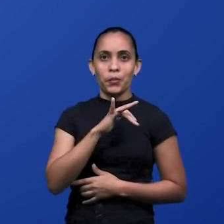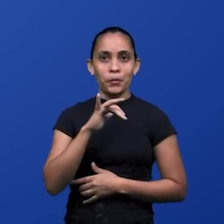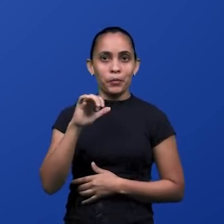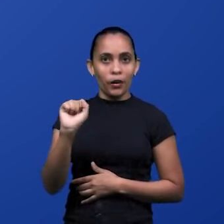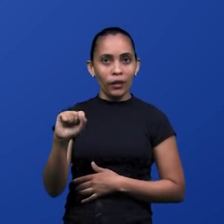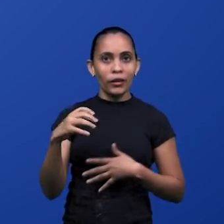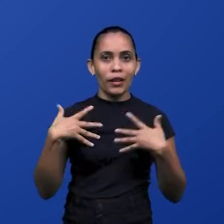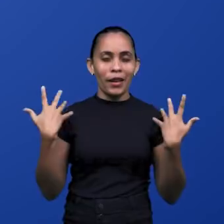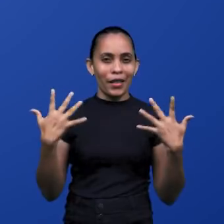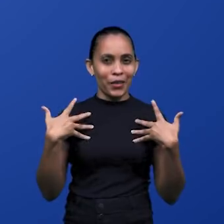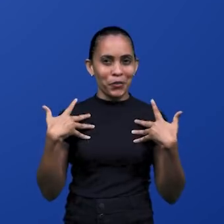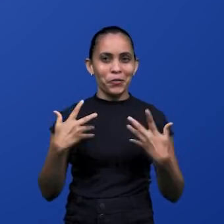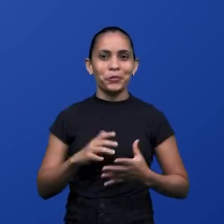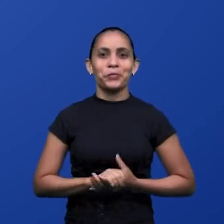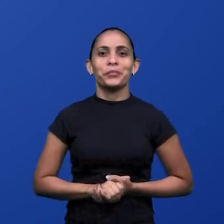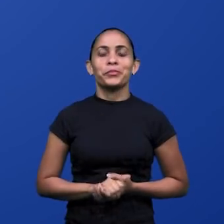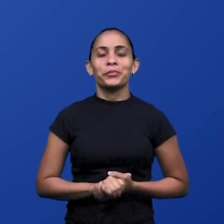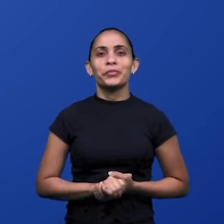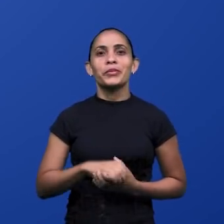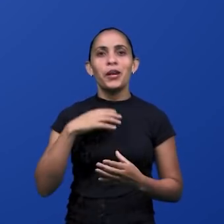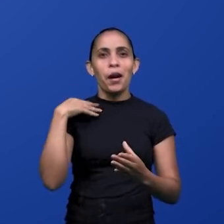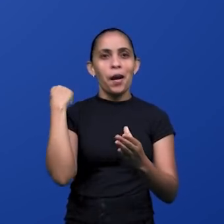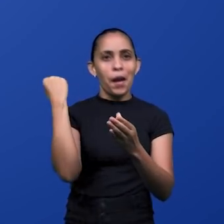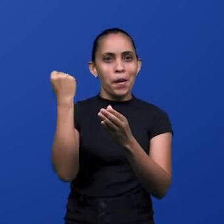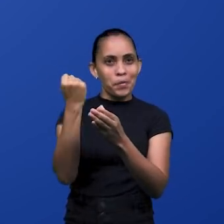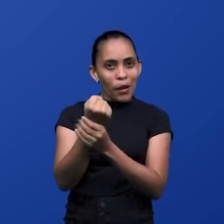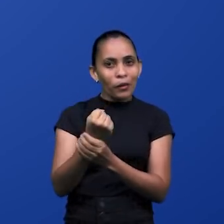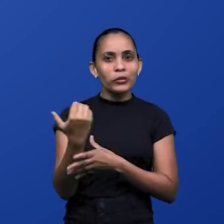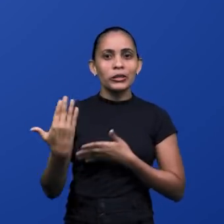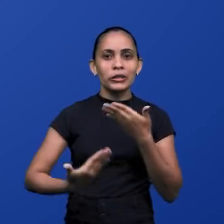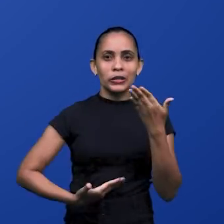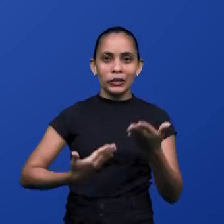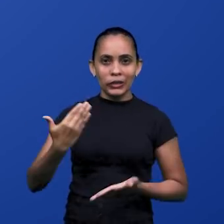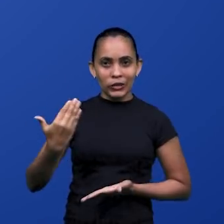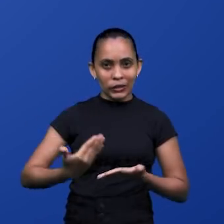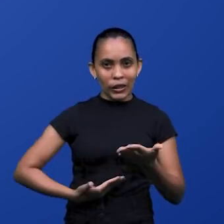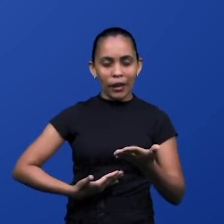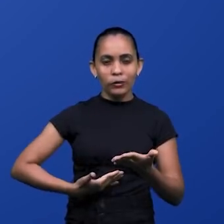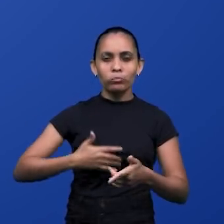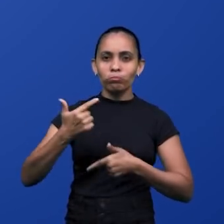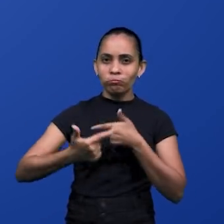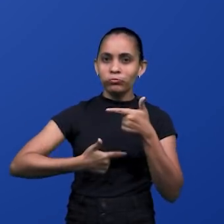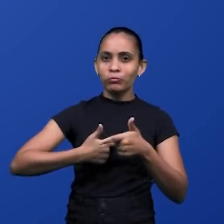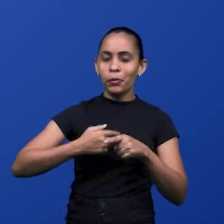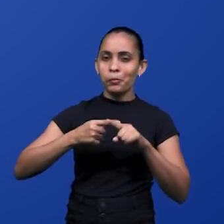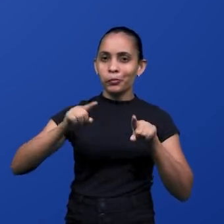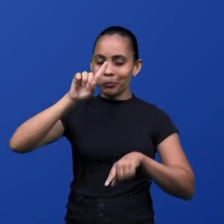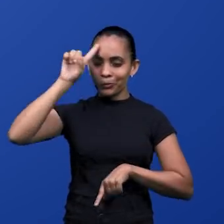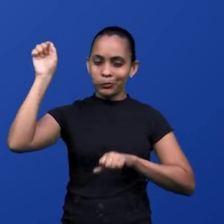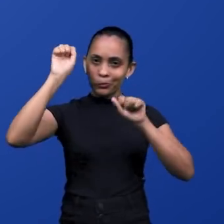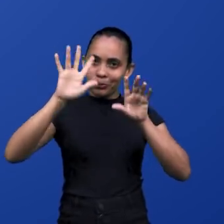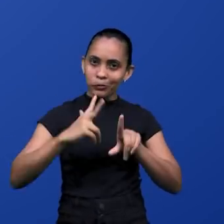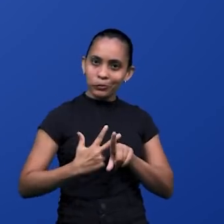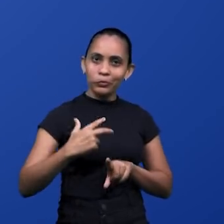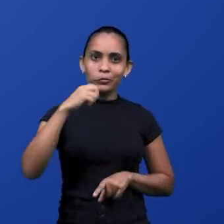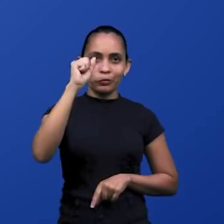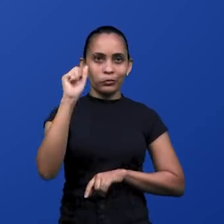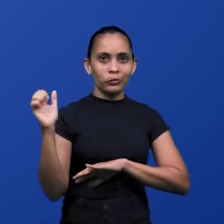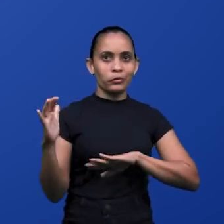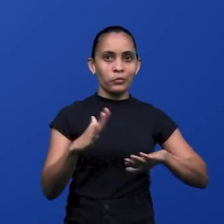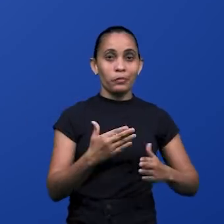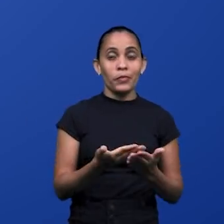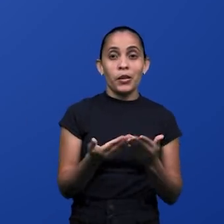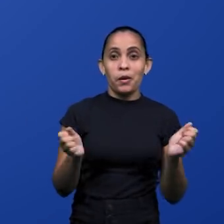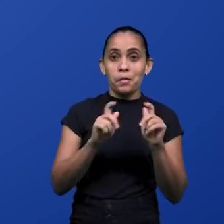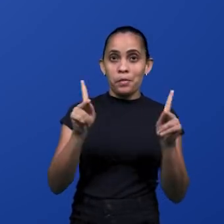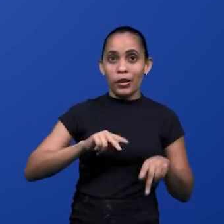meu dia, e viu e alegrou-se. Abraão foi um servo provado e aprovado do Senhor. Amém? A paz do Senhor Jesus, irmão. A